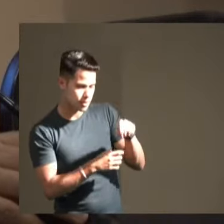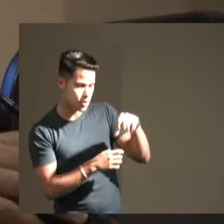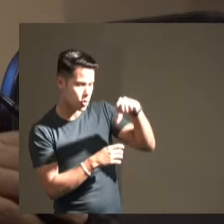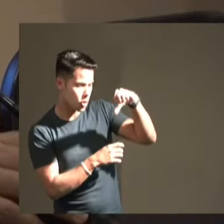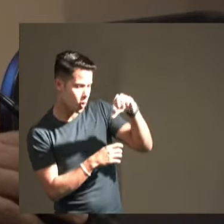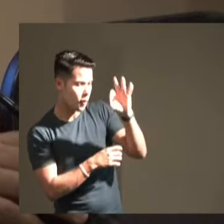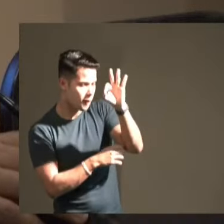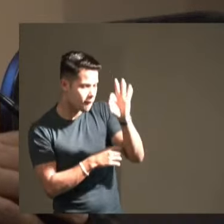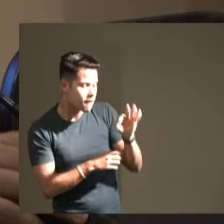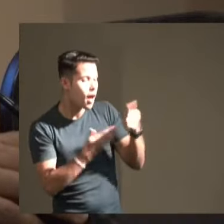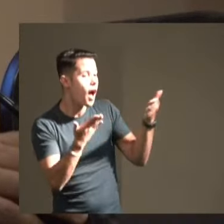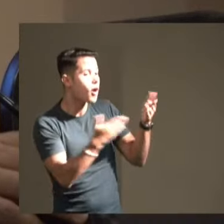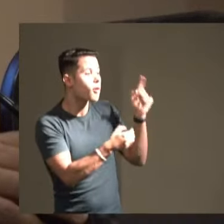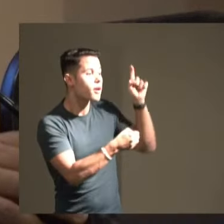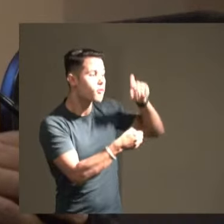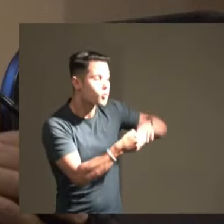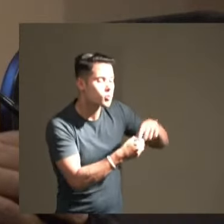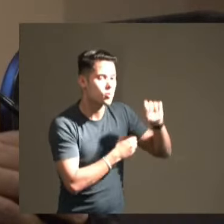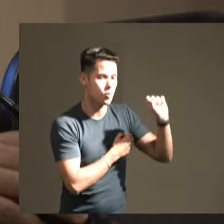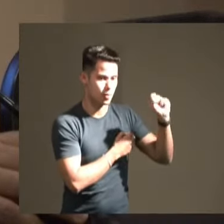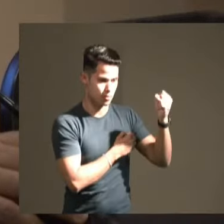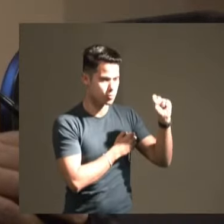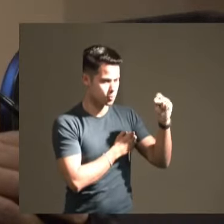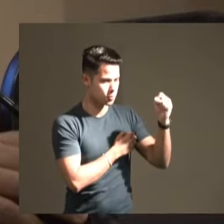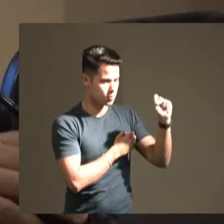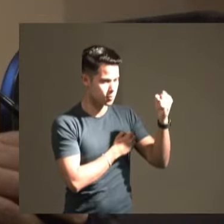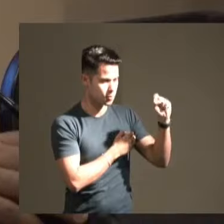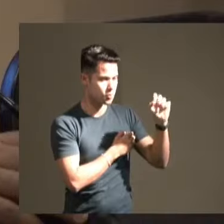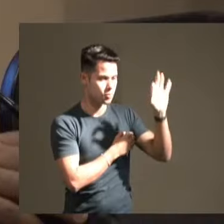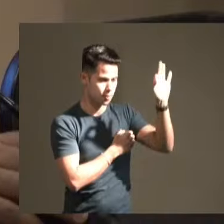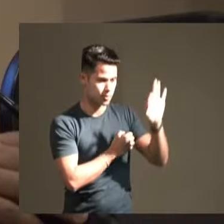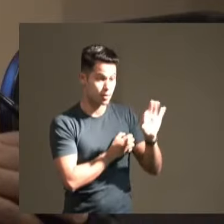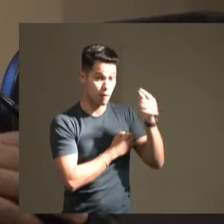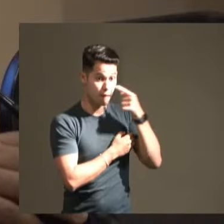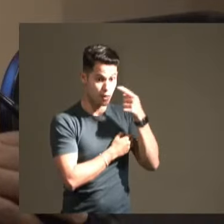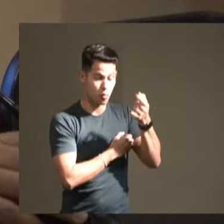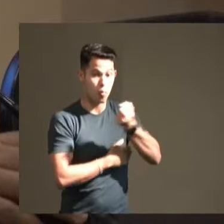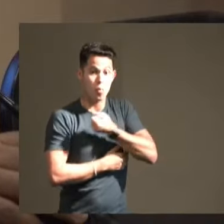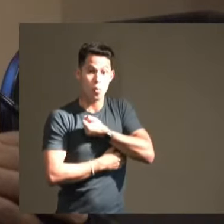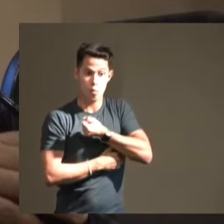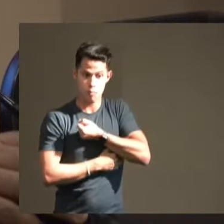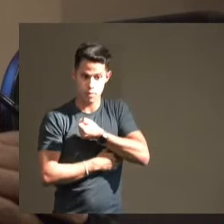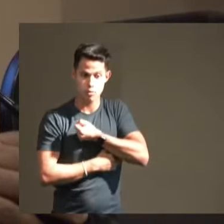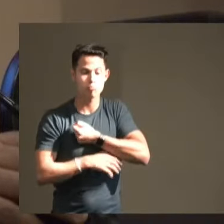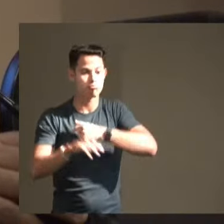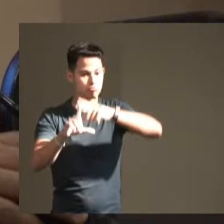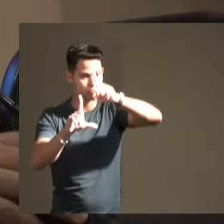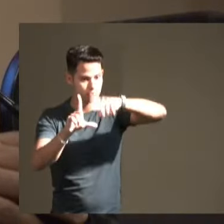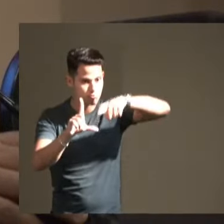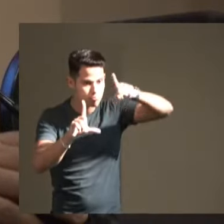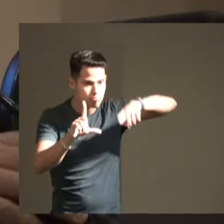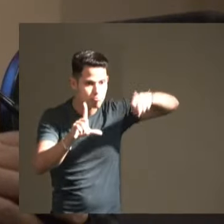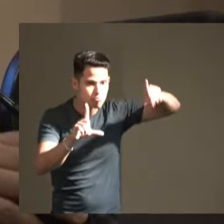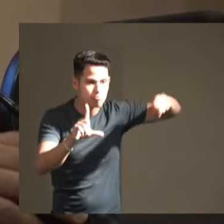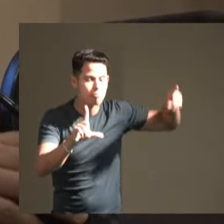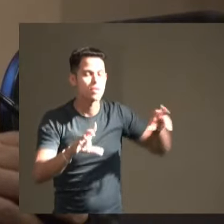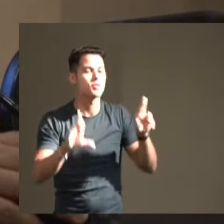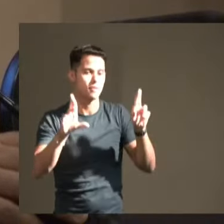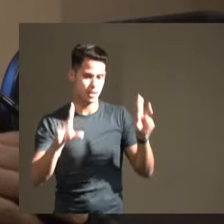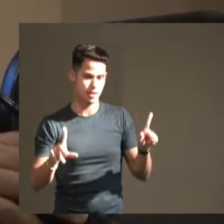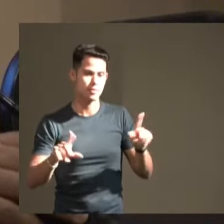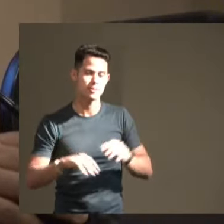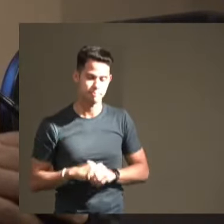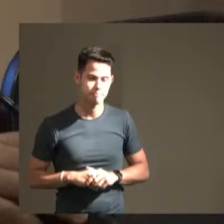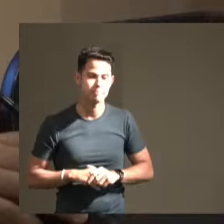23,9%, e agora voltamos para 8%. Né? Então, você veja que esses números são os números assim bem diferentes.